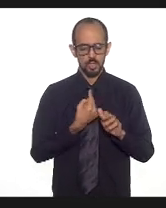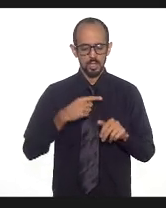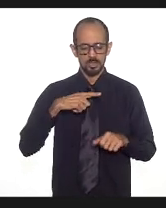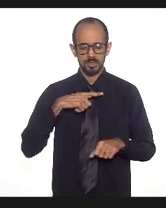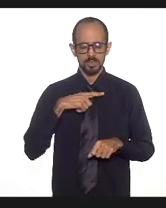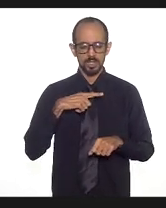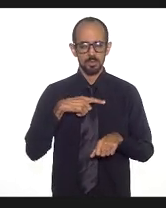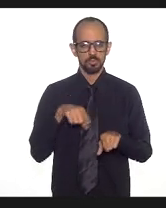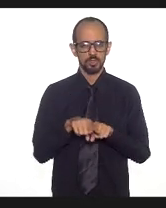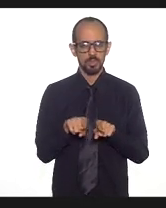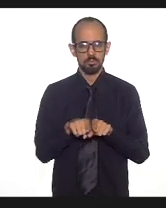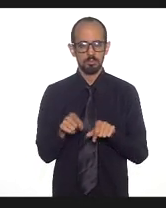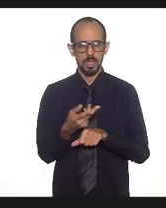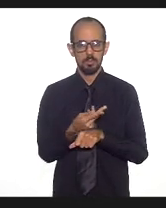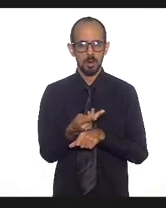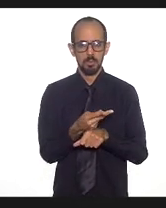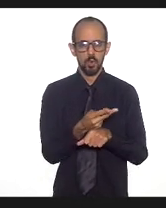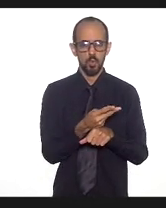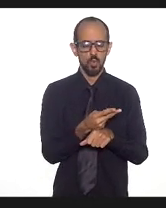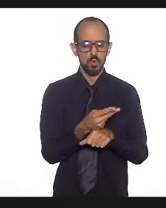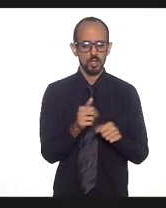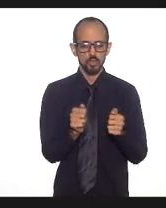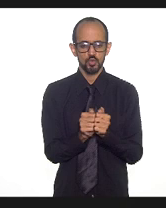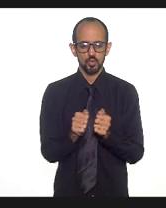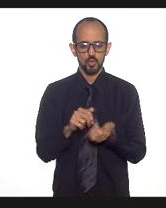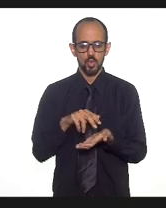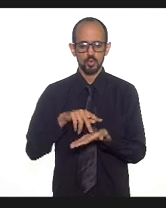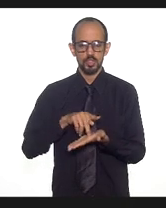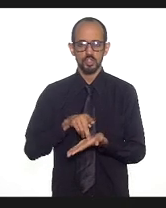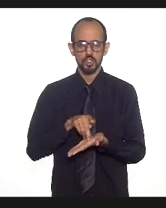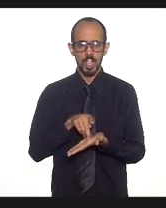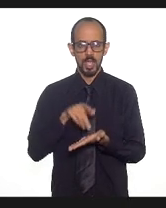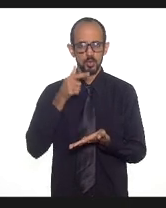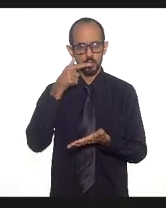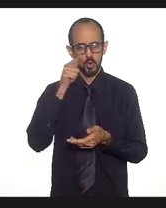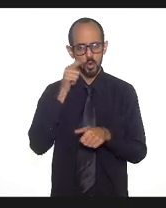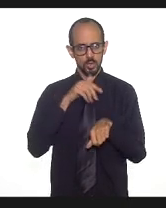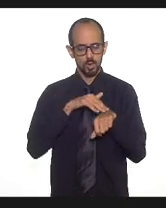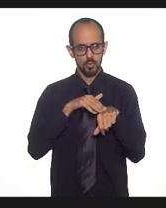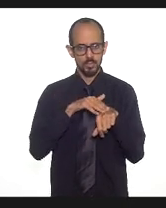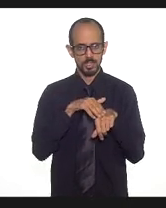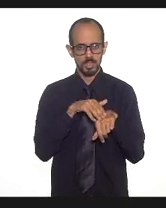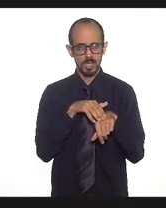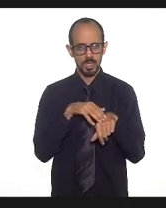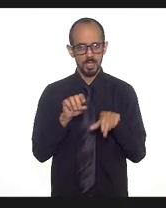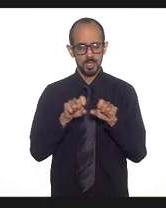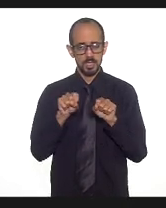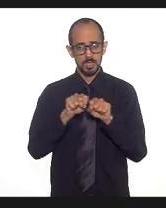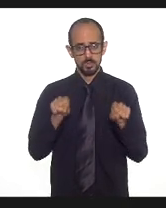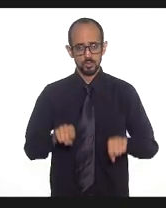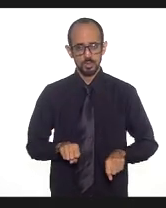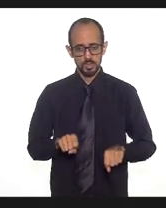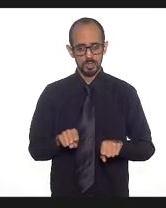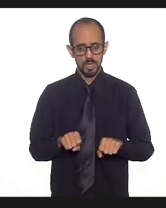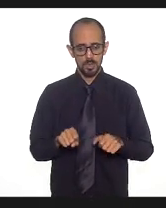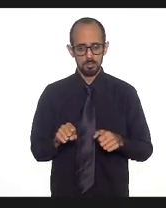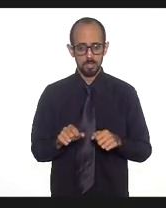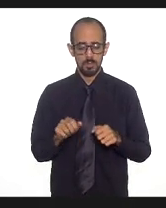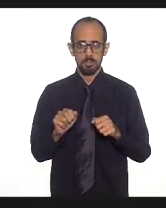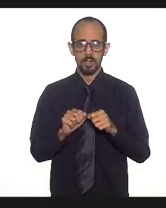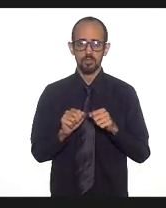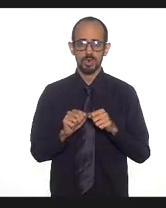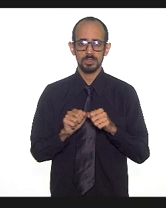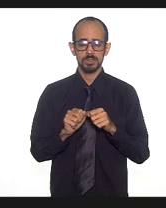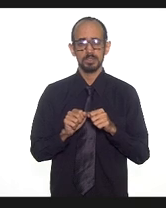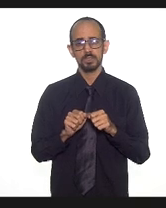já em busca, eu conversei ontem com o sindicato, de ferramentas para implantação e oficialização do home office,